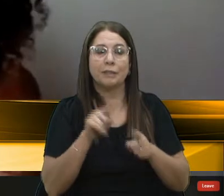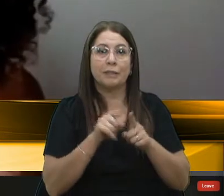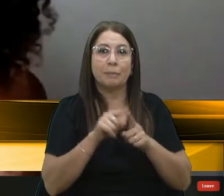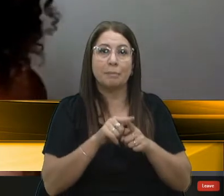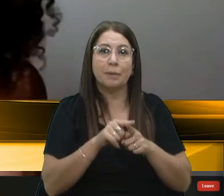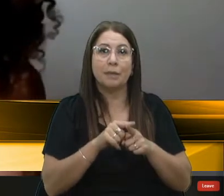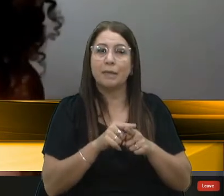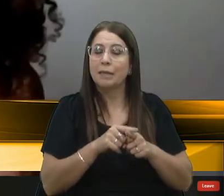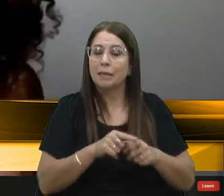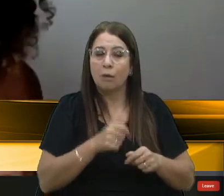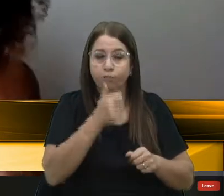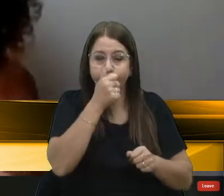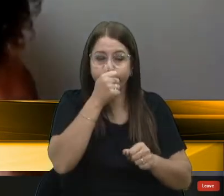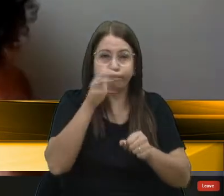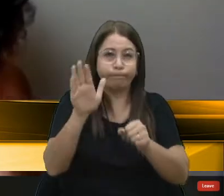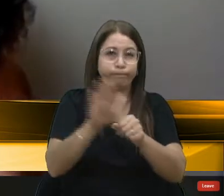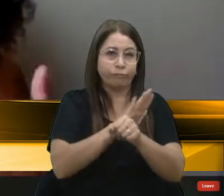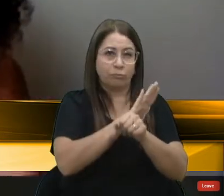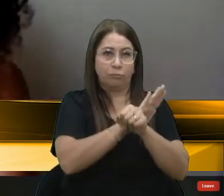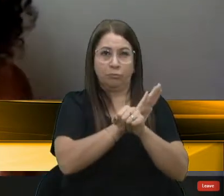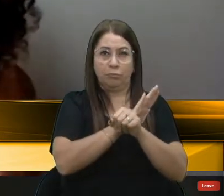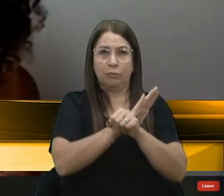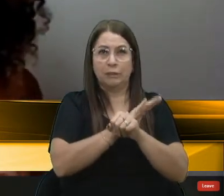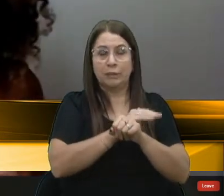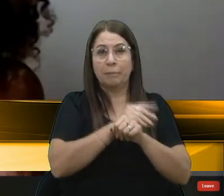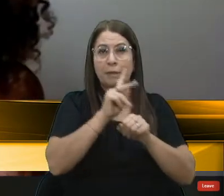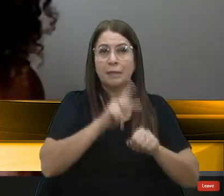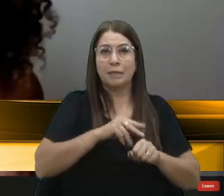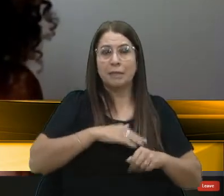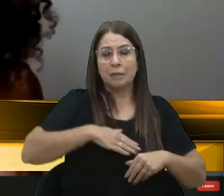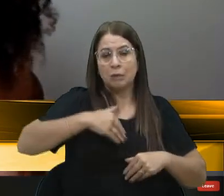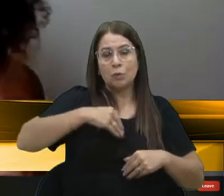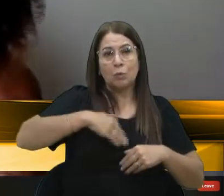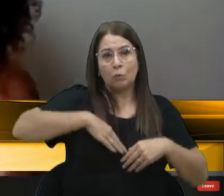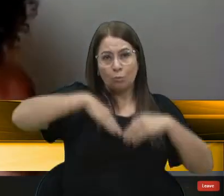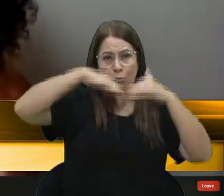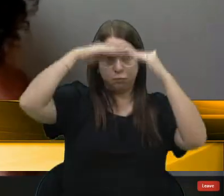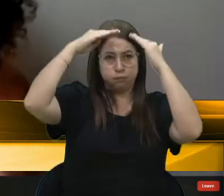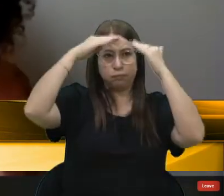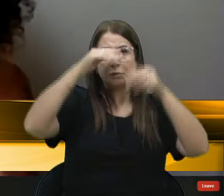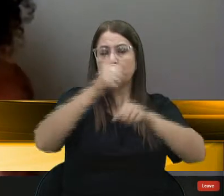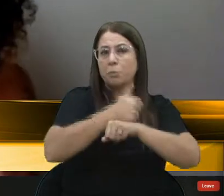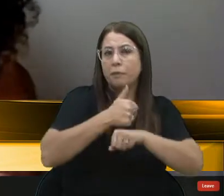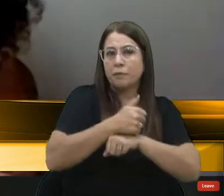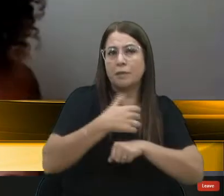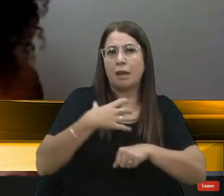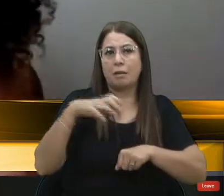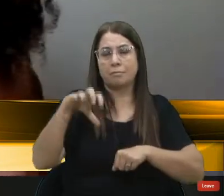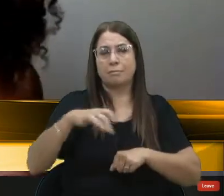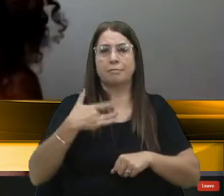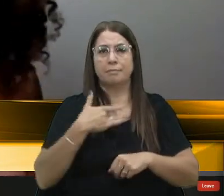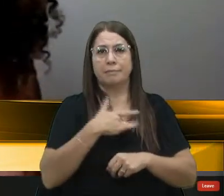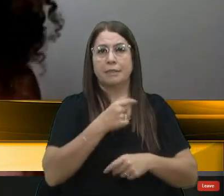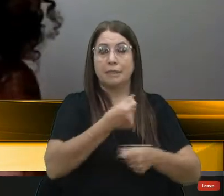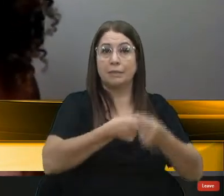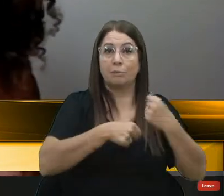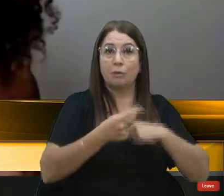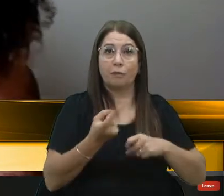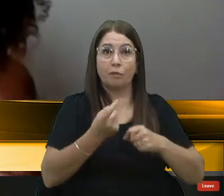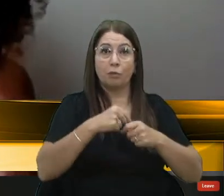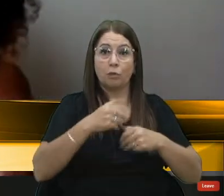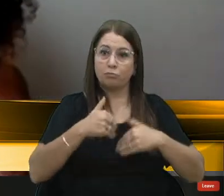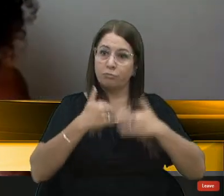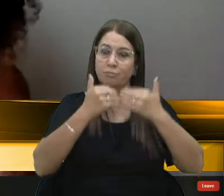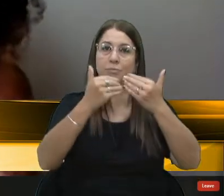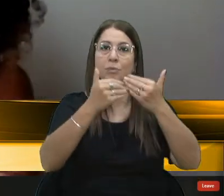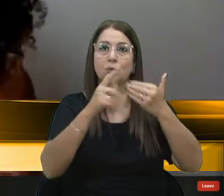de superlotação, ao esgotamento dos profissionais de saúde. Então, de fato, a economia ela só vai voltar a crescer